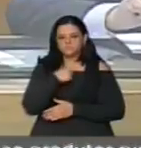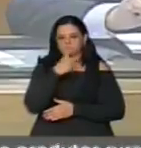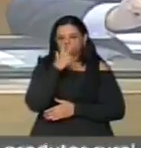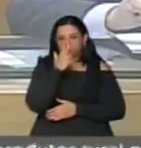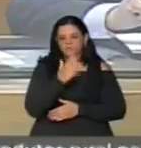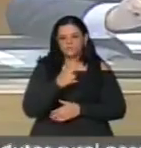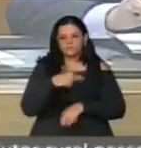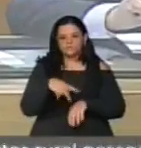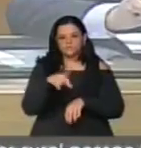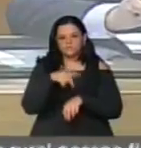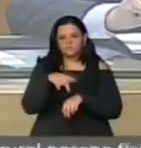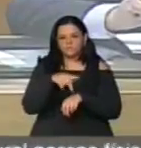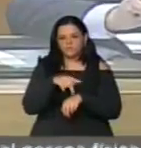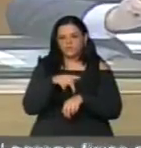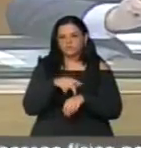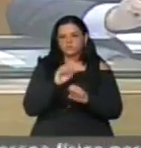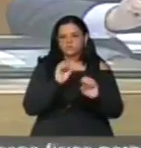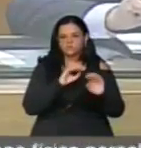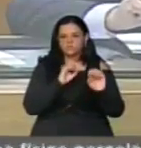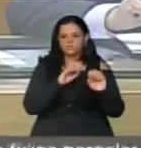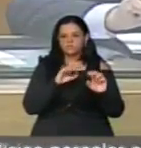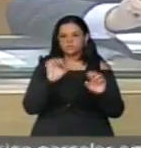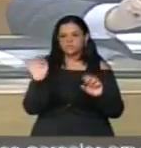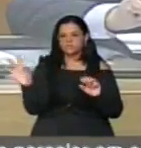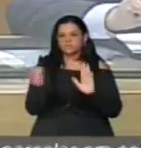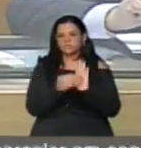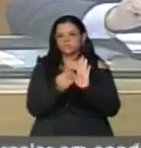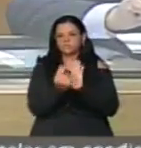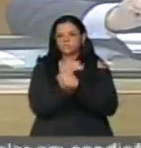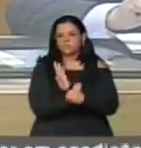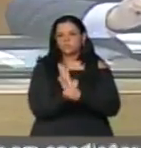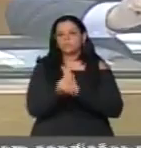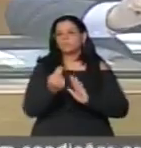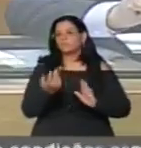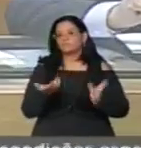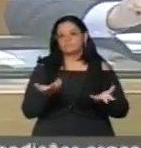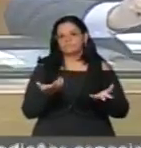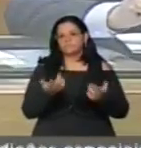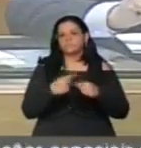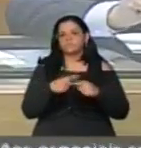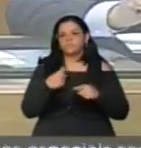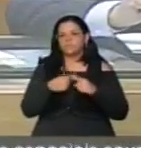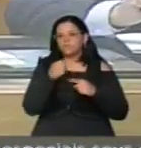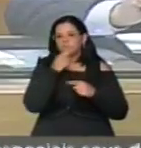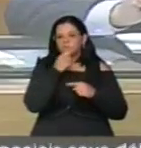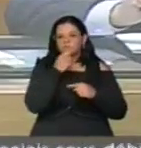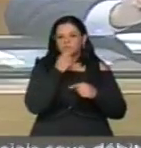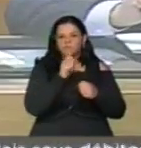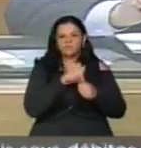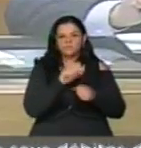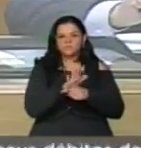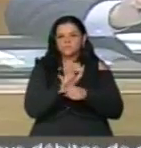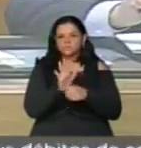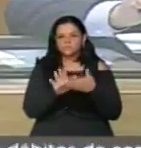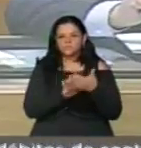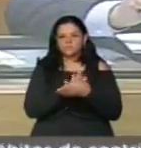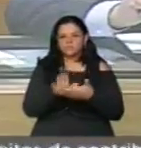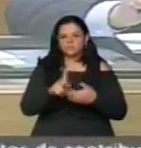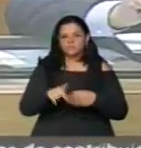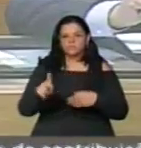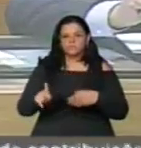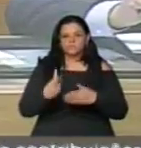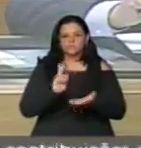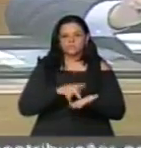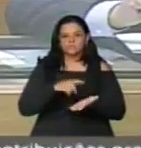Ficou no nome e precisa, só para ter pátria educadora, nós temos que valorizar os professores, e eu quero aqui fazer uma homenagem a todos os